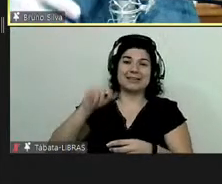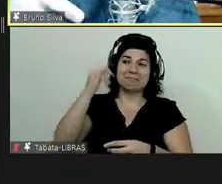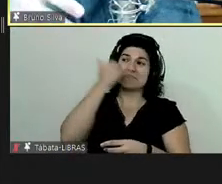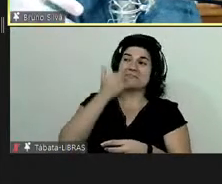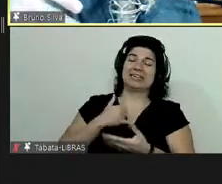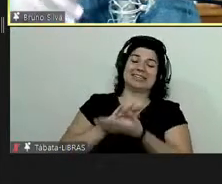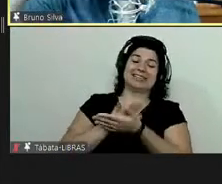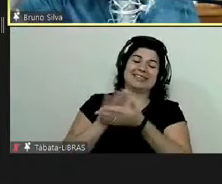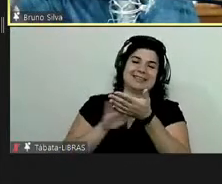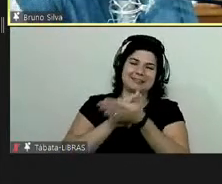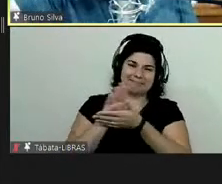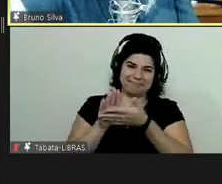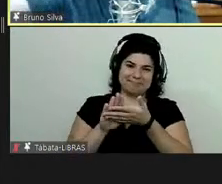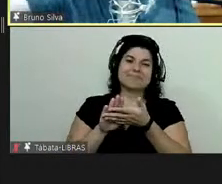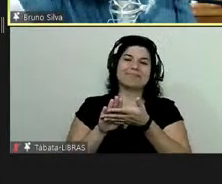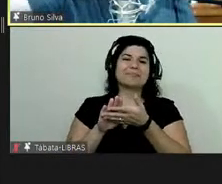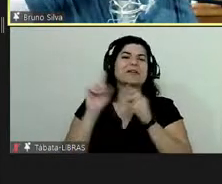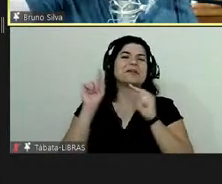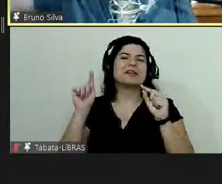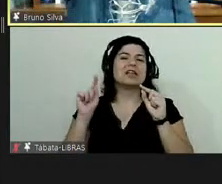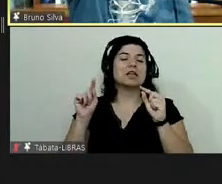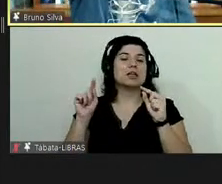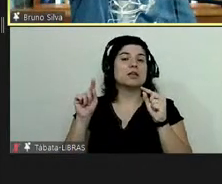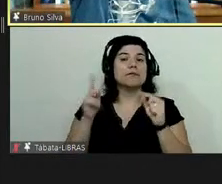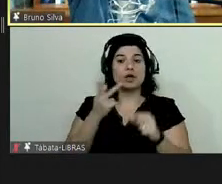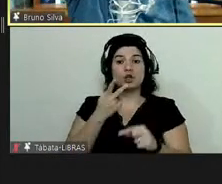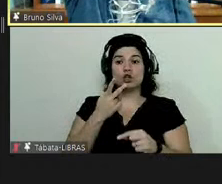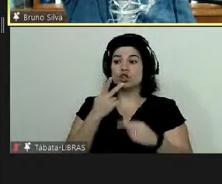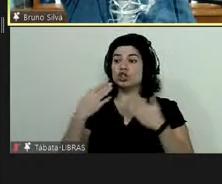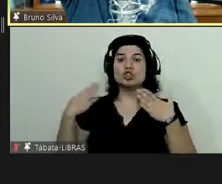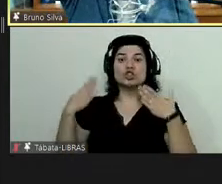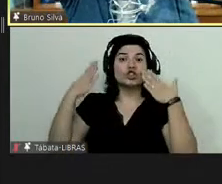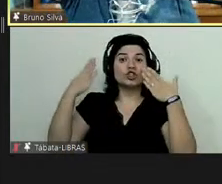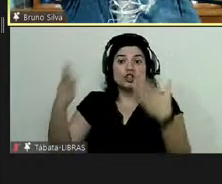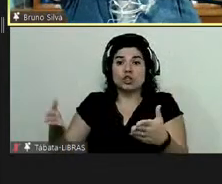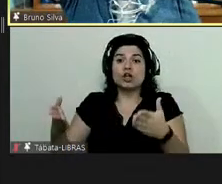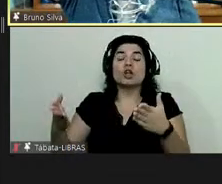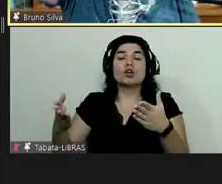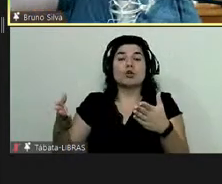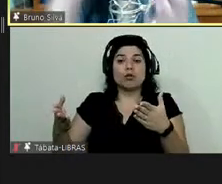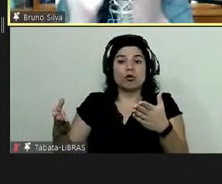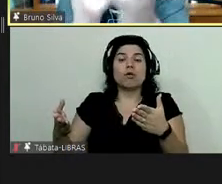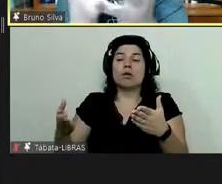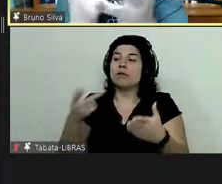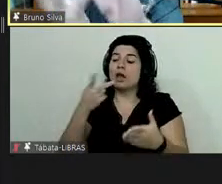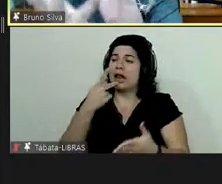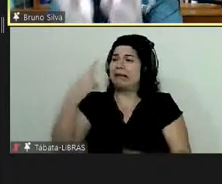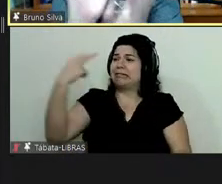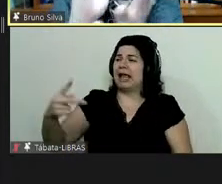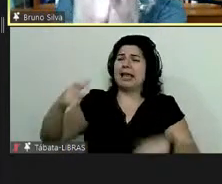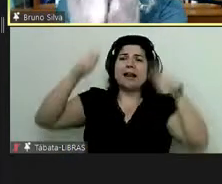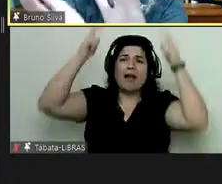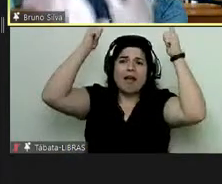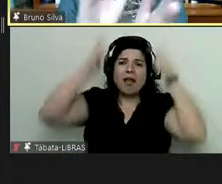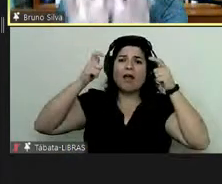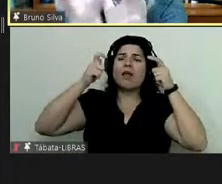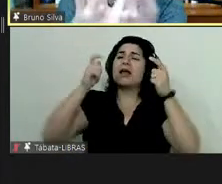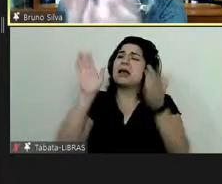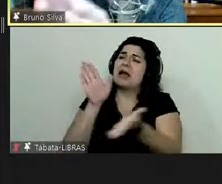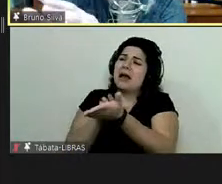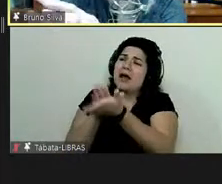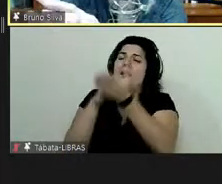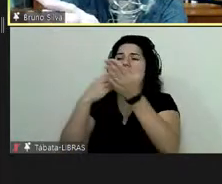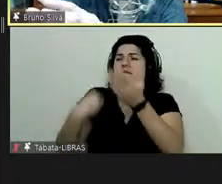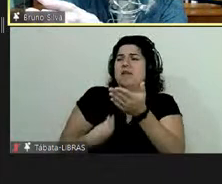lenda que essa galera que chegou lá chegou fazendo saudação Vida longa ao Imperador quer dizer que é para mostrar um pouco do